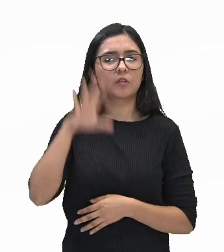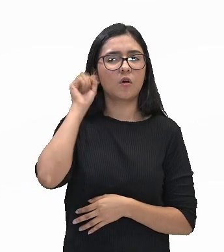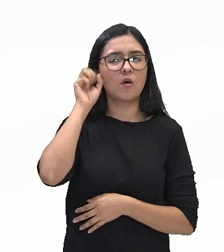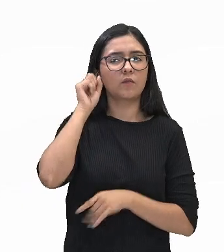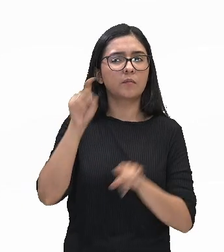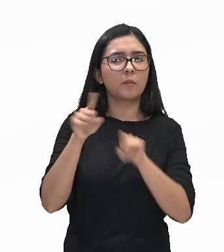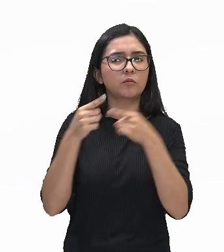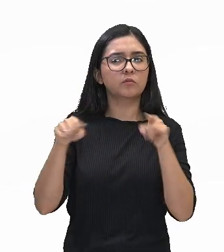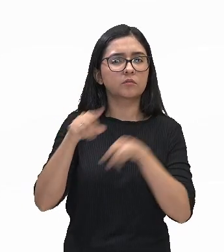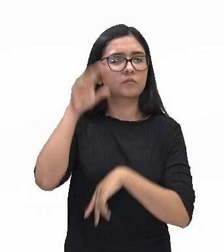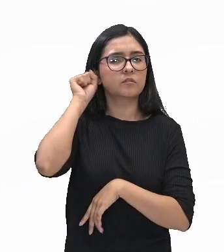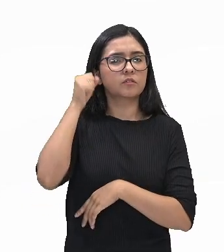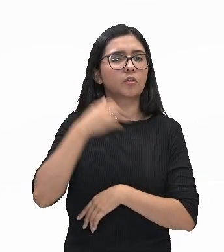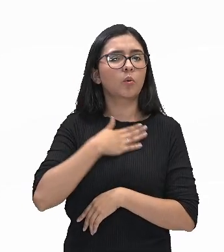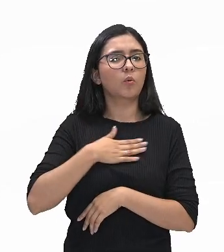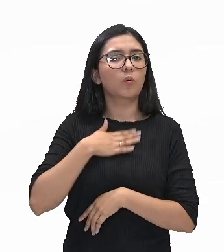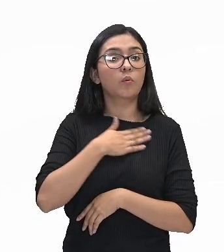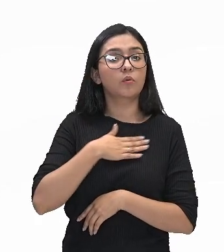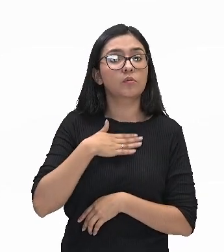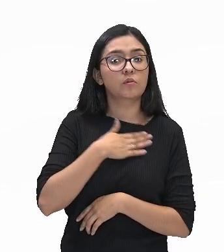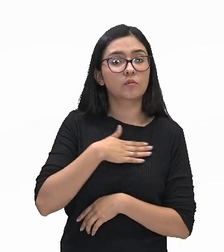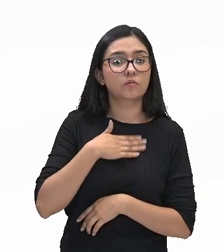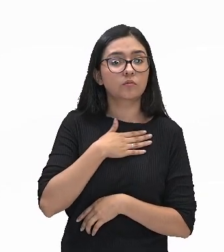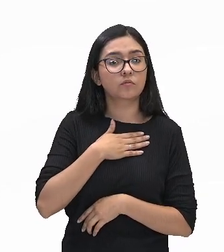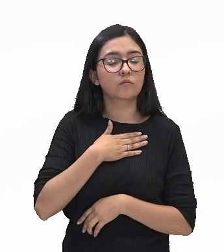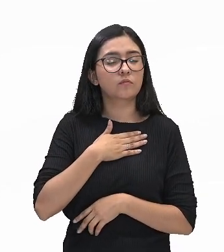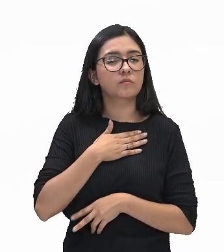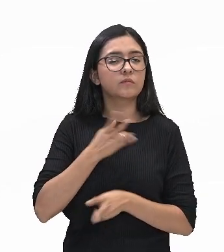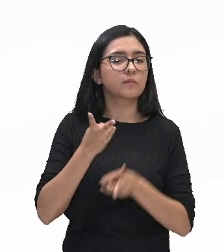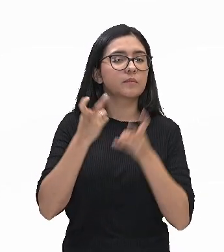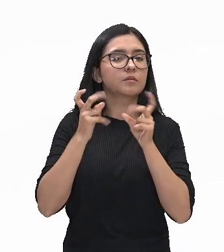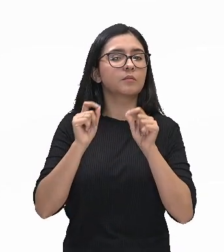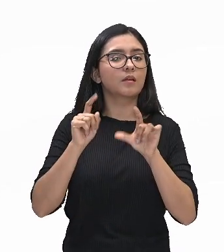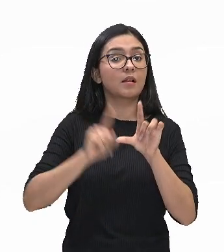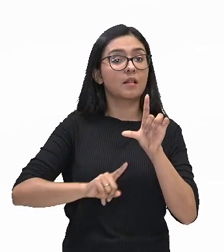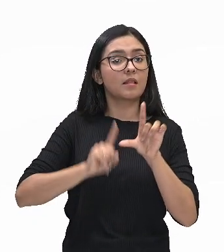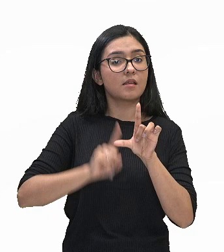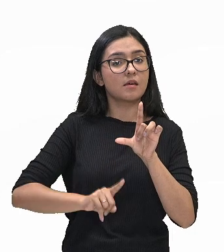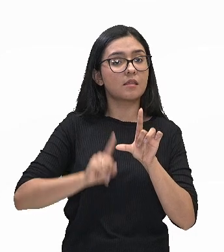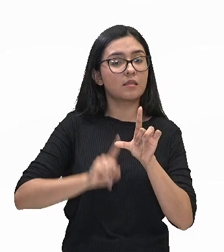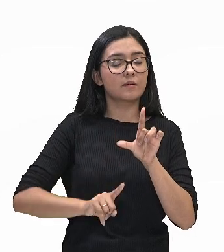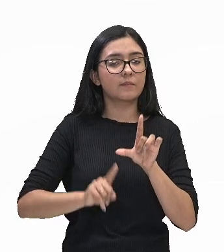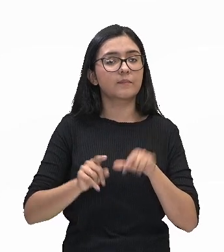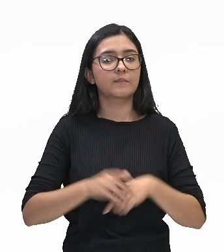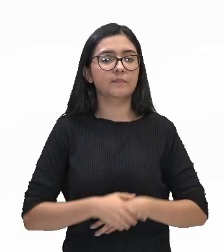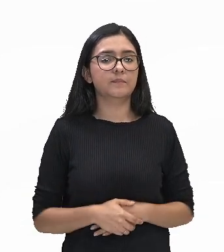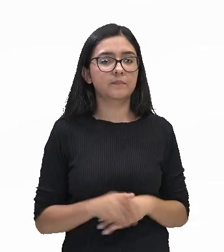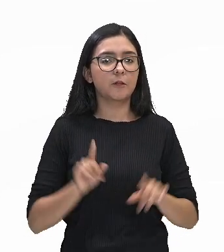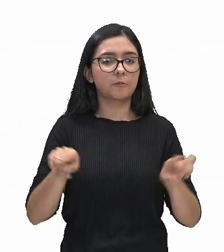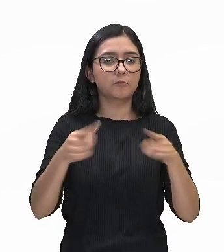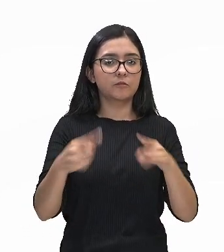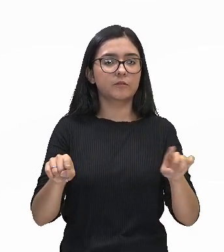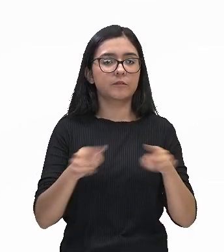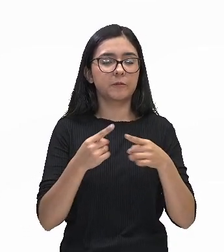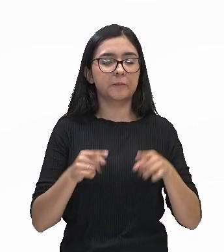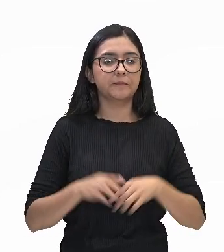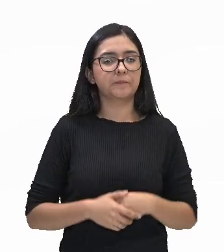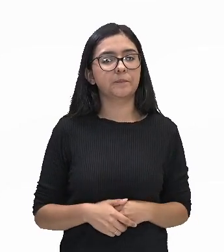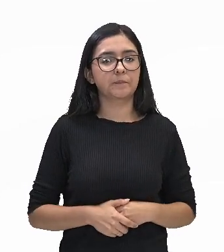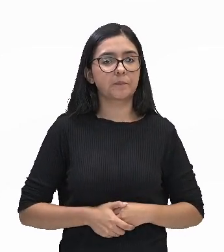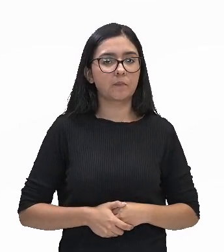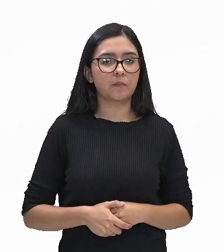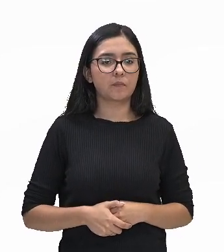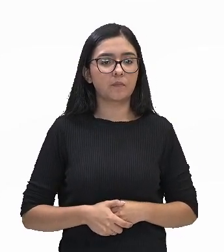música que você gosta, né, e você vai prestar atenção na letra, né? Então você vai ver, então,